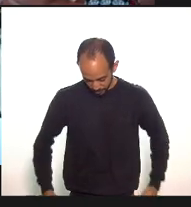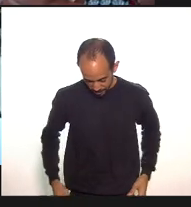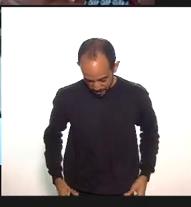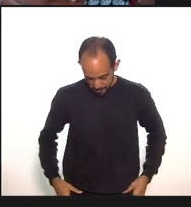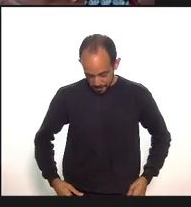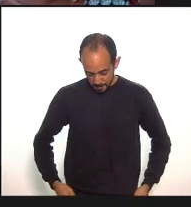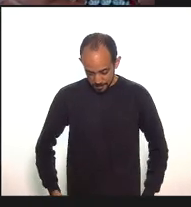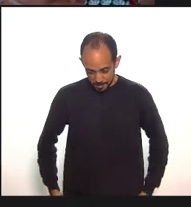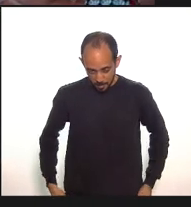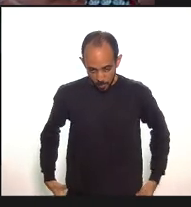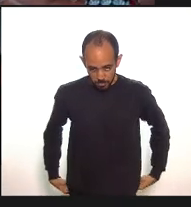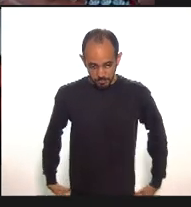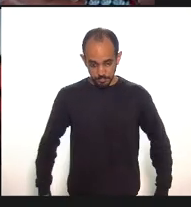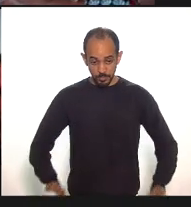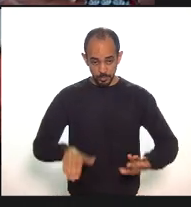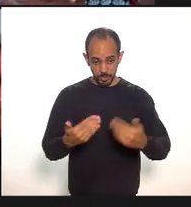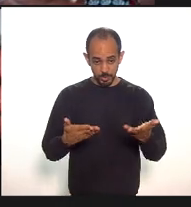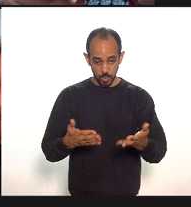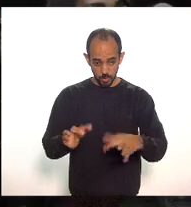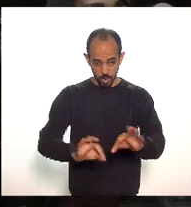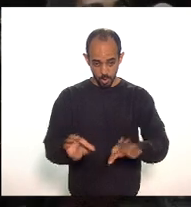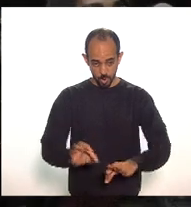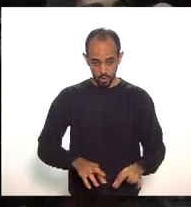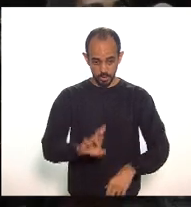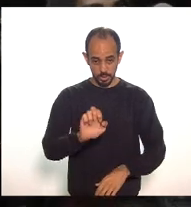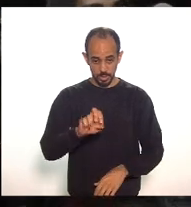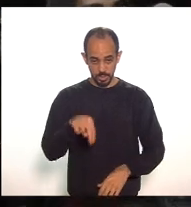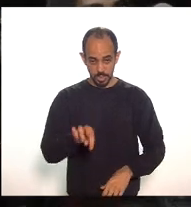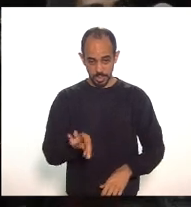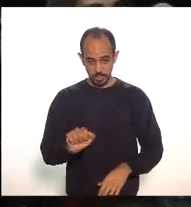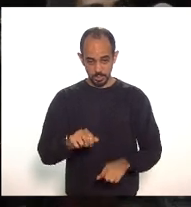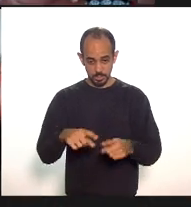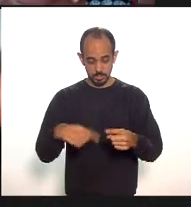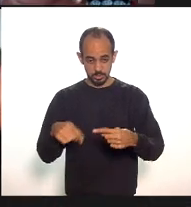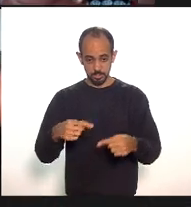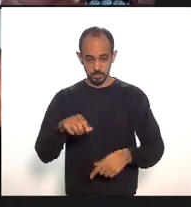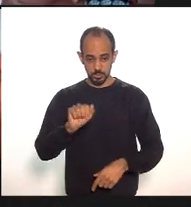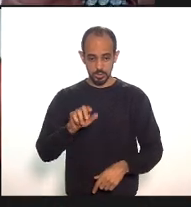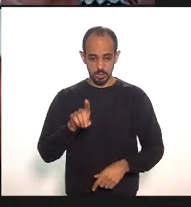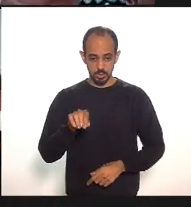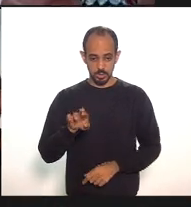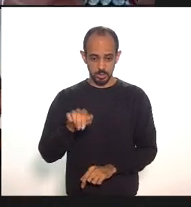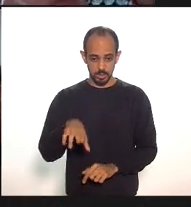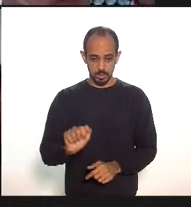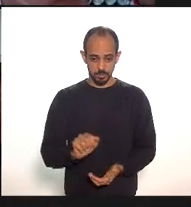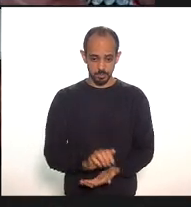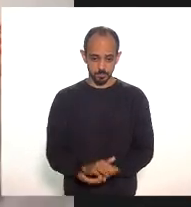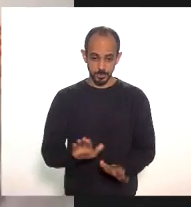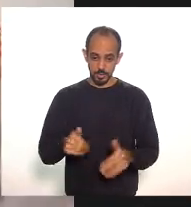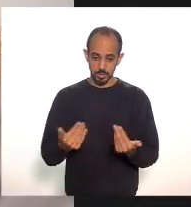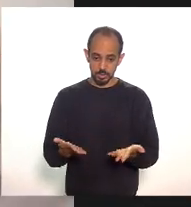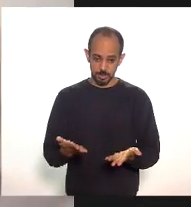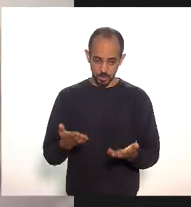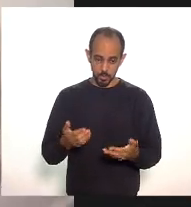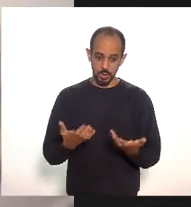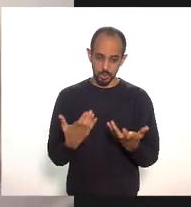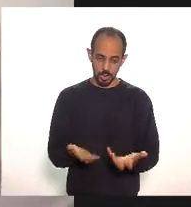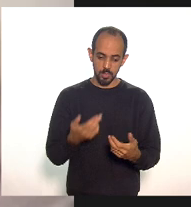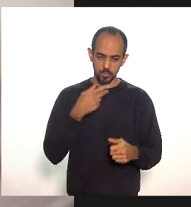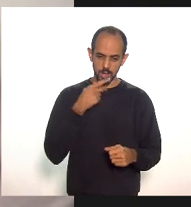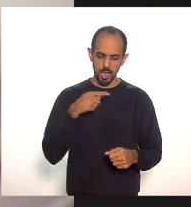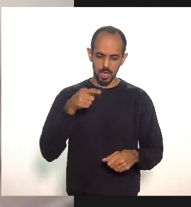vamos à questão de ordem Deputado da Renata e seguida Adriana o senhor presidente gostaria de